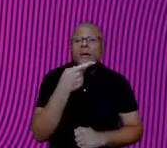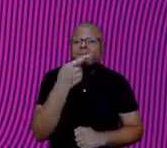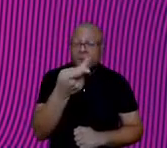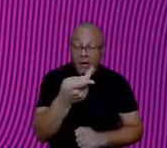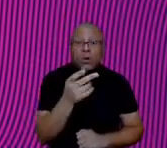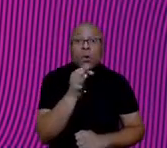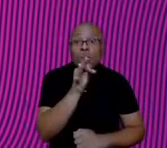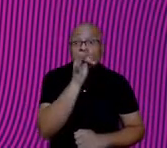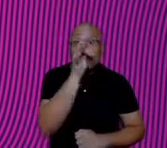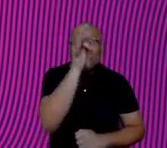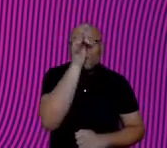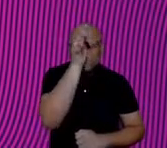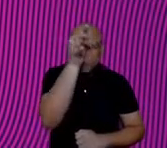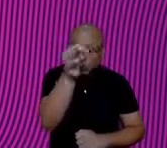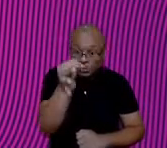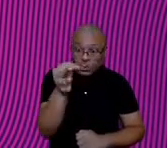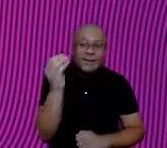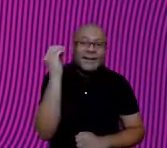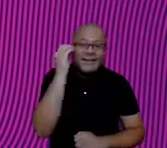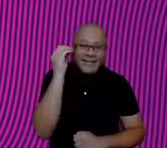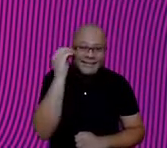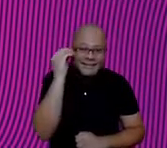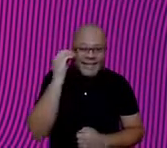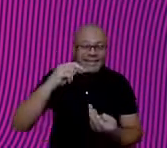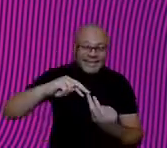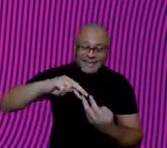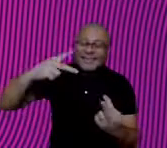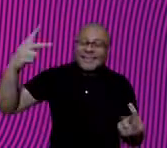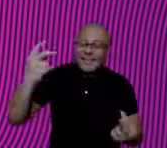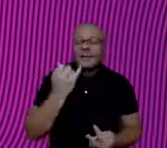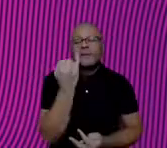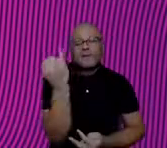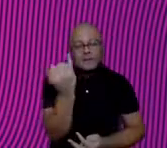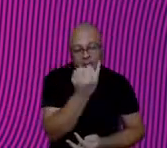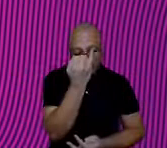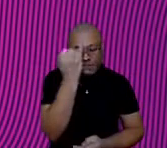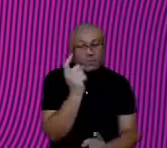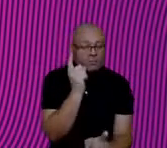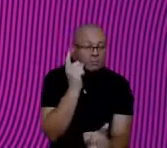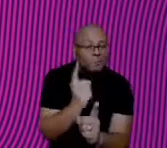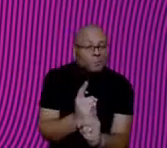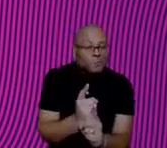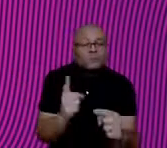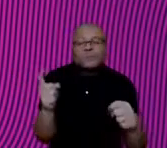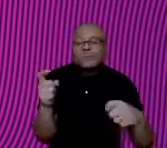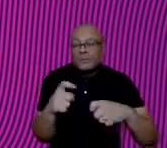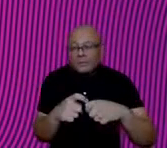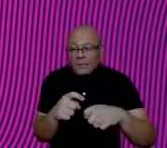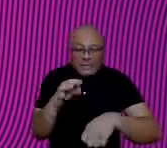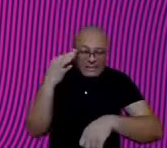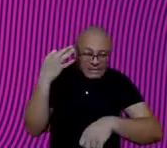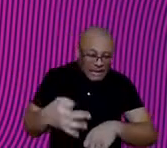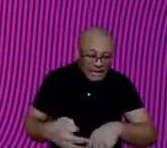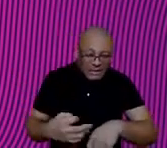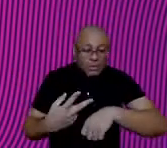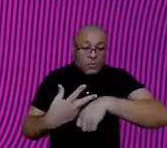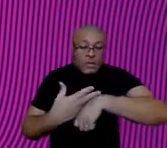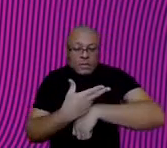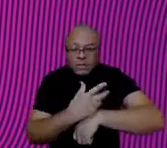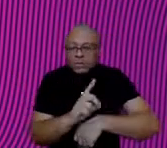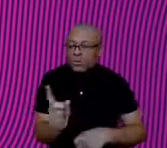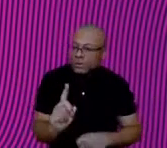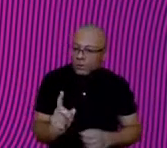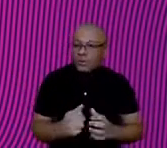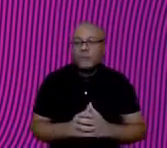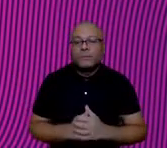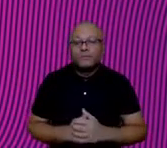testagem genética vai ser fundamental para a gente determinar o tratamento mais específico, né, indicado para aquele paciente. Hoje em dia,